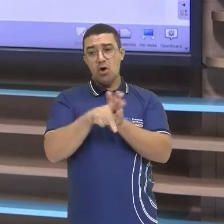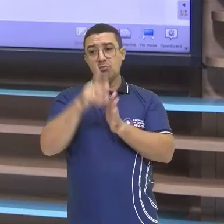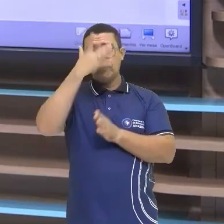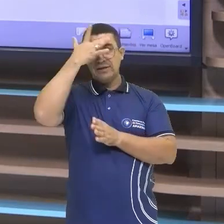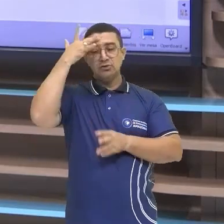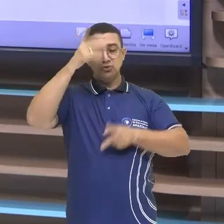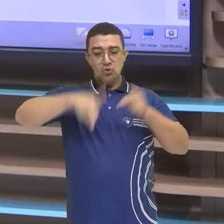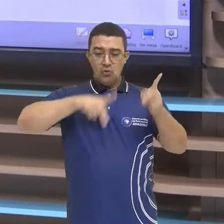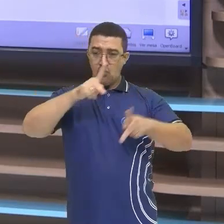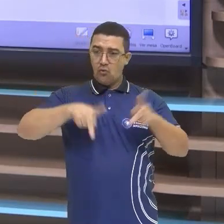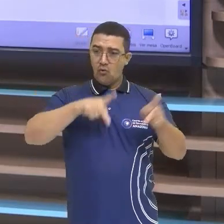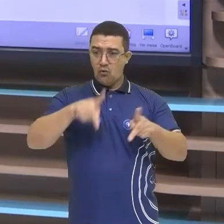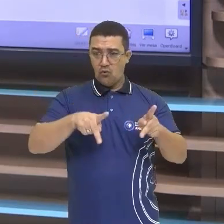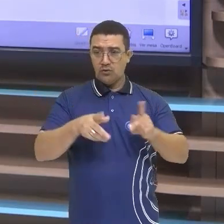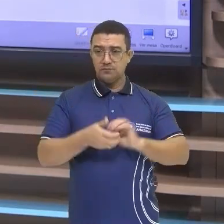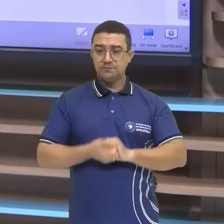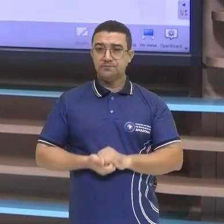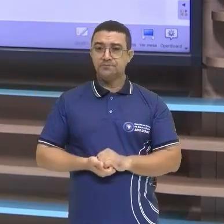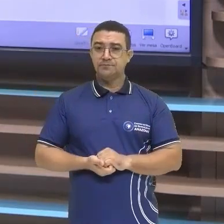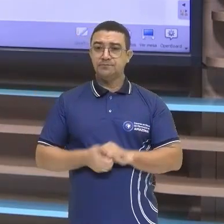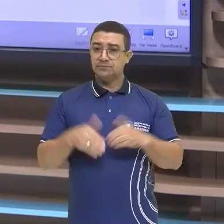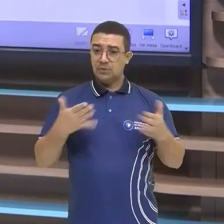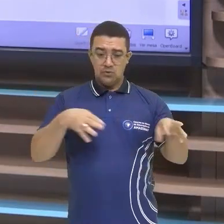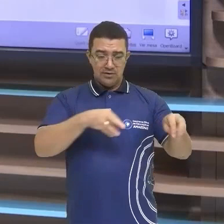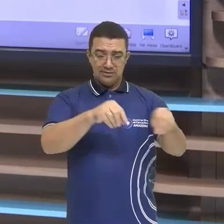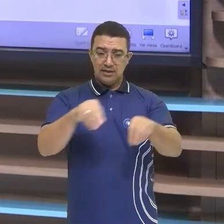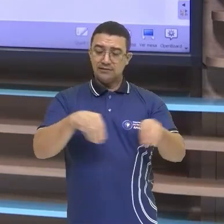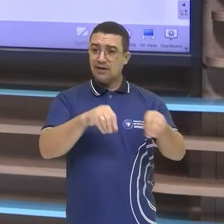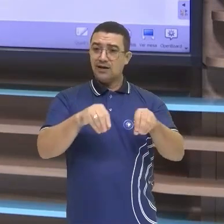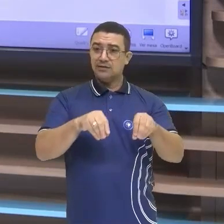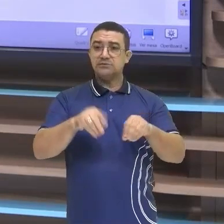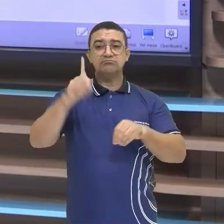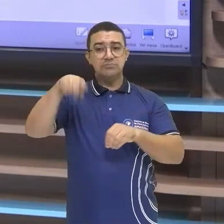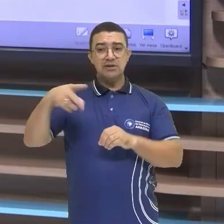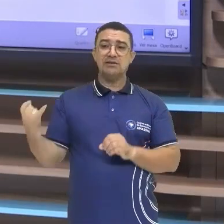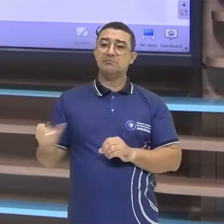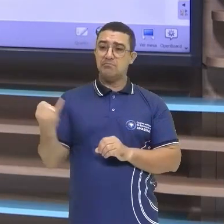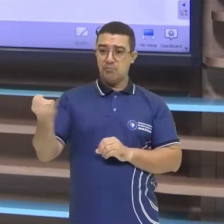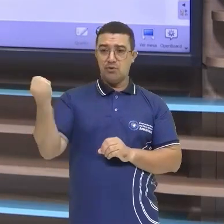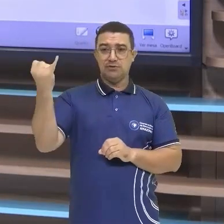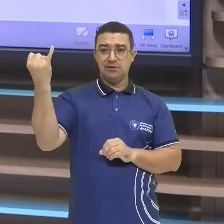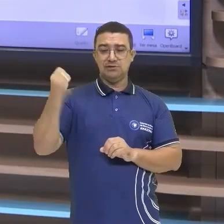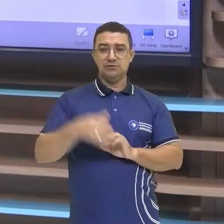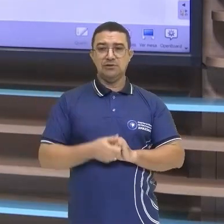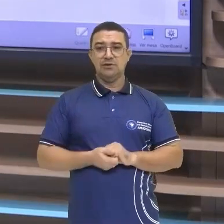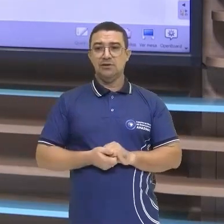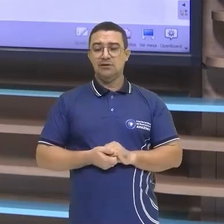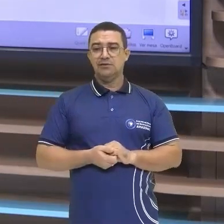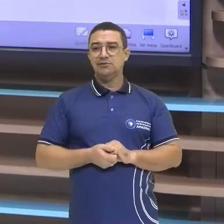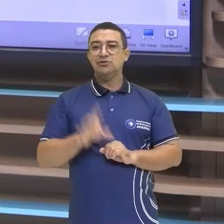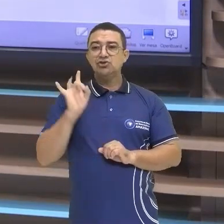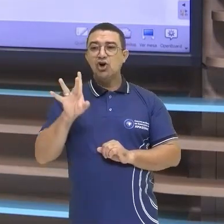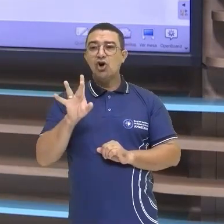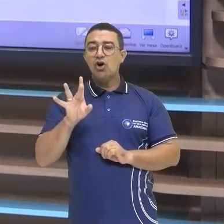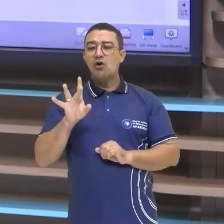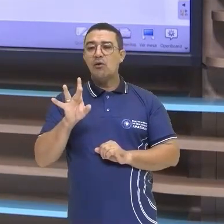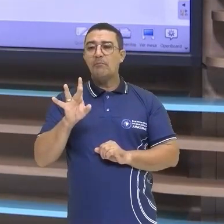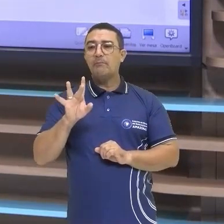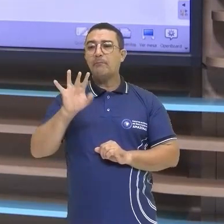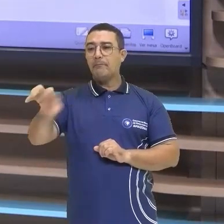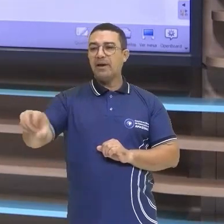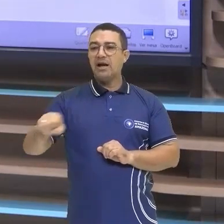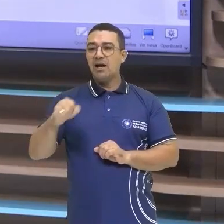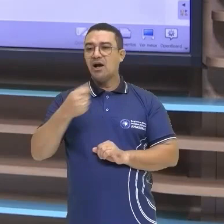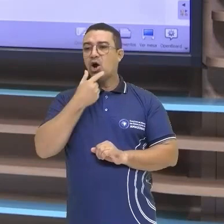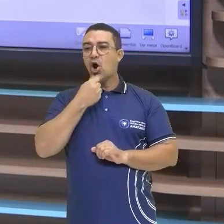agrícolas produzidos no campo. Então essas terras elas são importantes. Não adianta colocar o homem do campo em uma terra onde